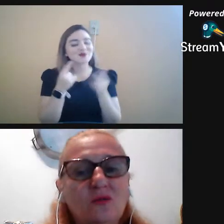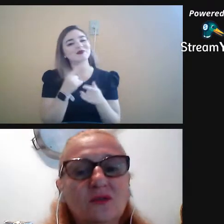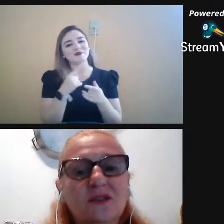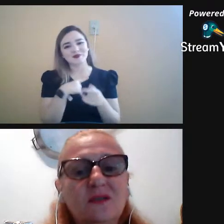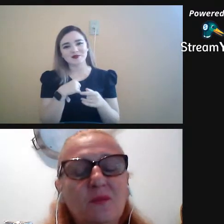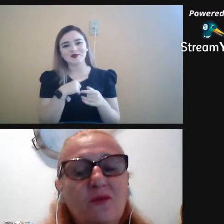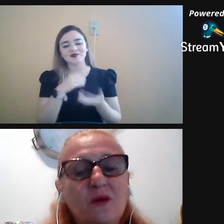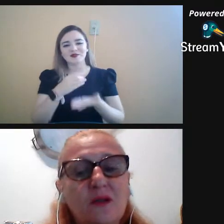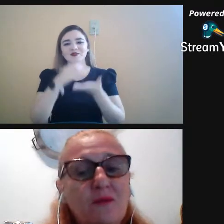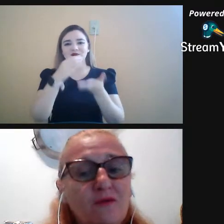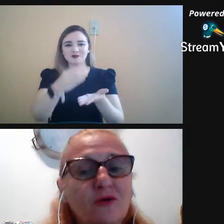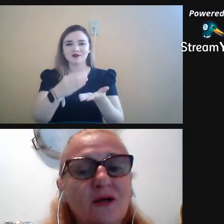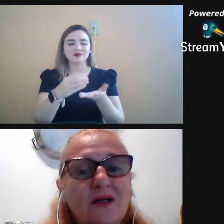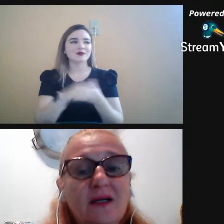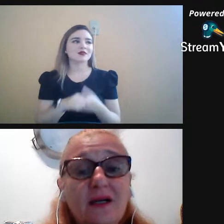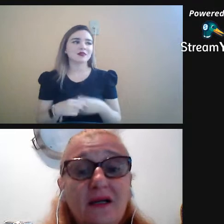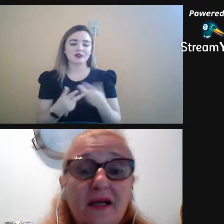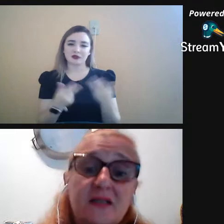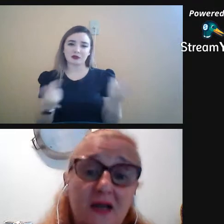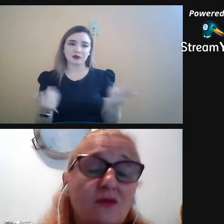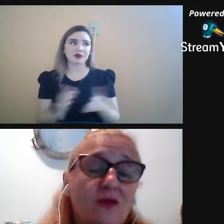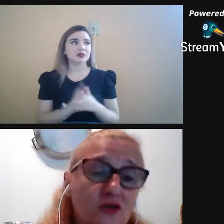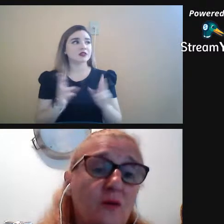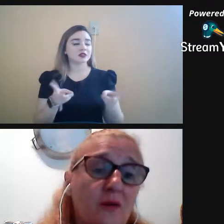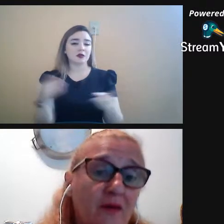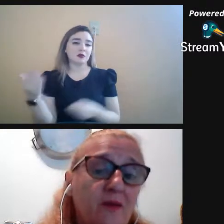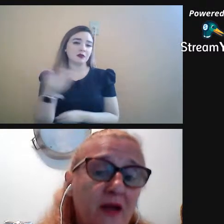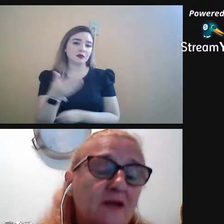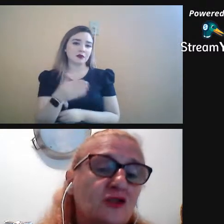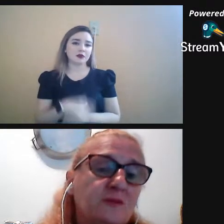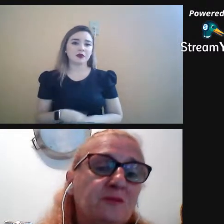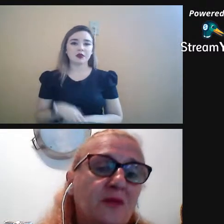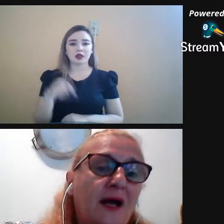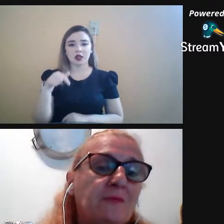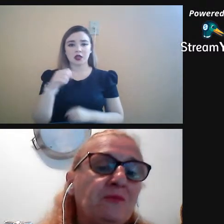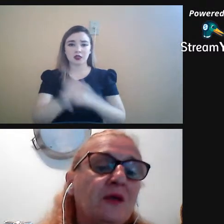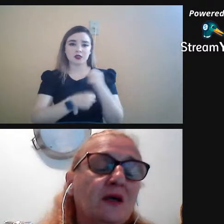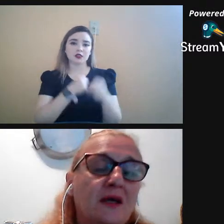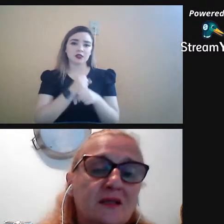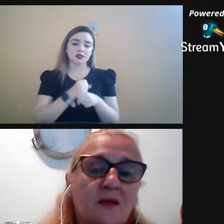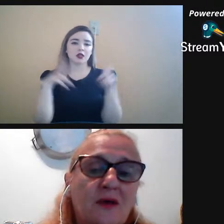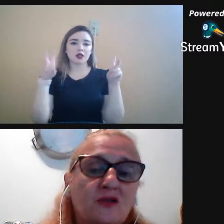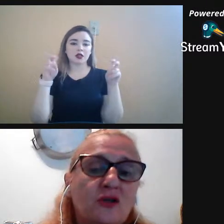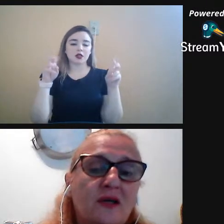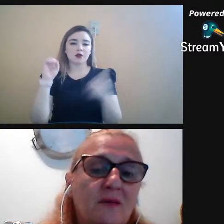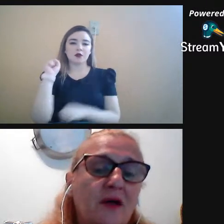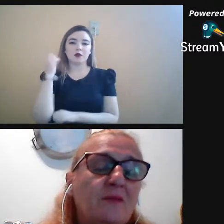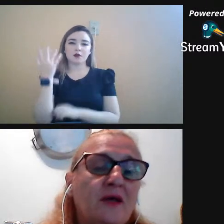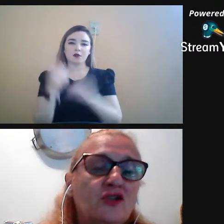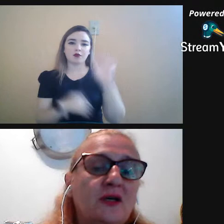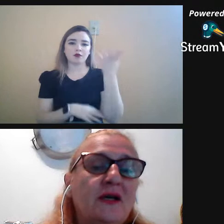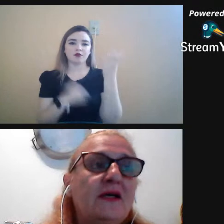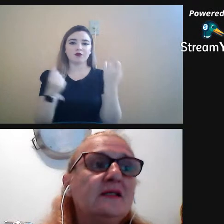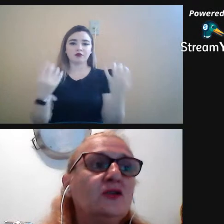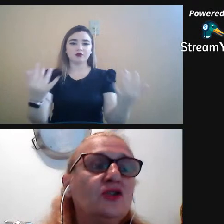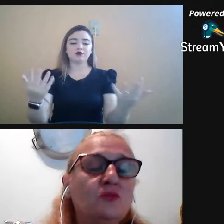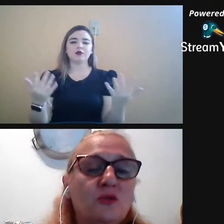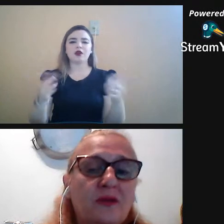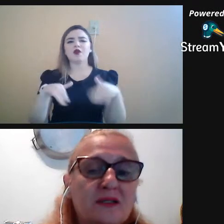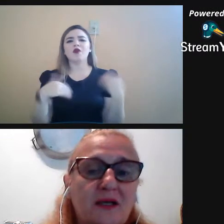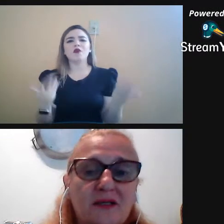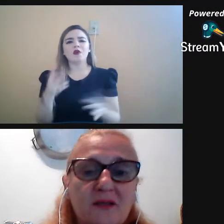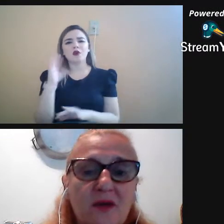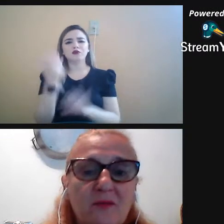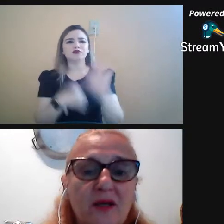eles, com a Lúcia. Sempre vou. E esse ano é sobre meio ambiente, tá? Exatamente, que meio ambiente é esse? Nós temos